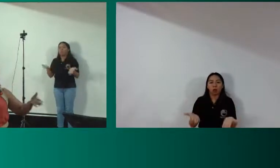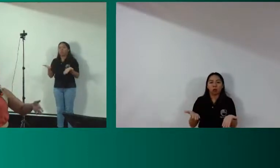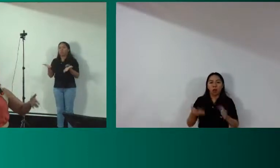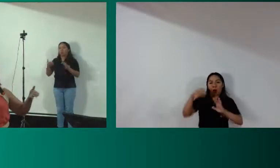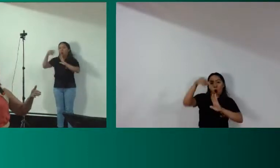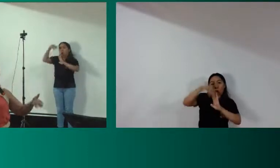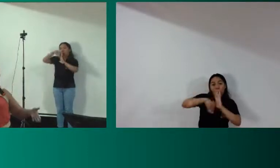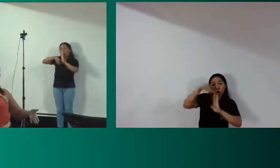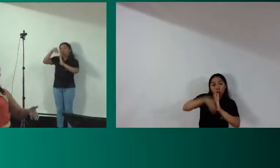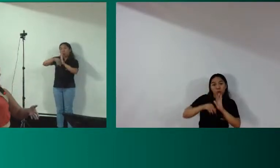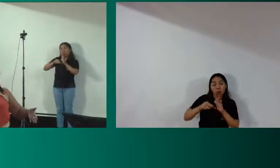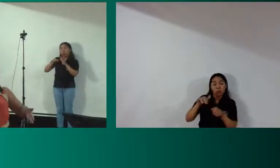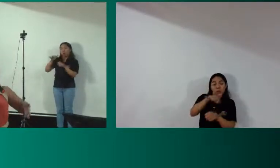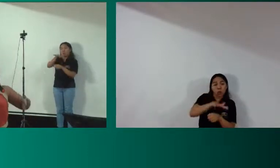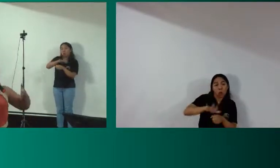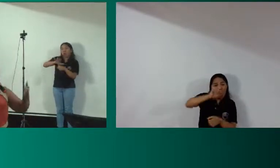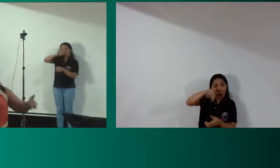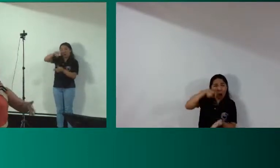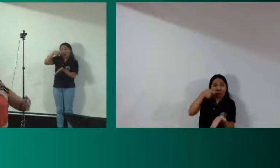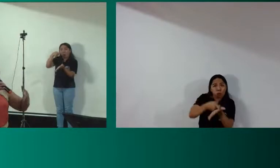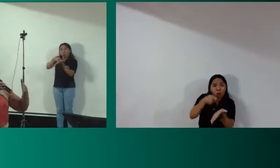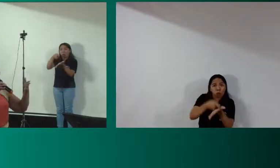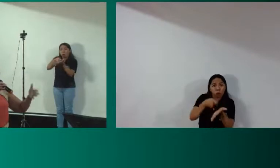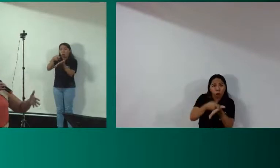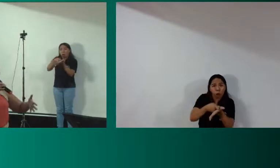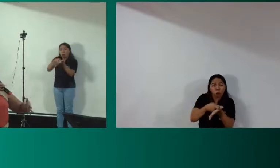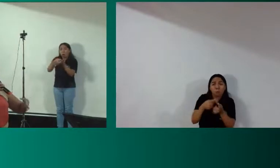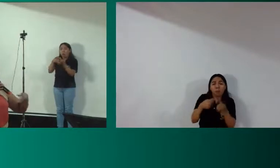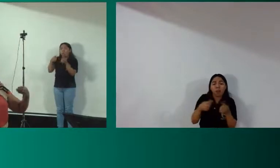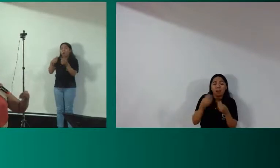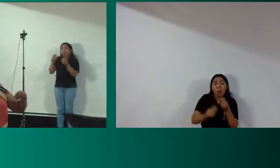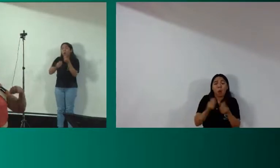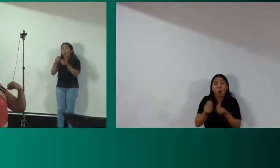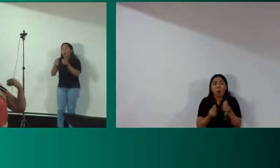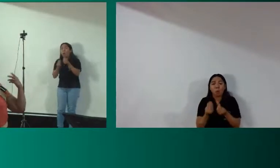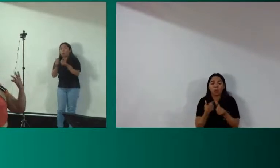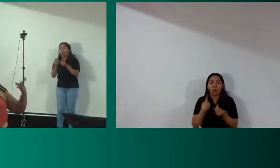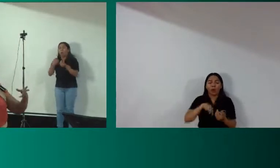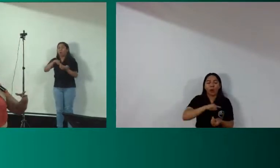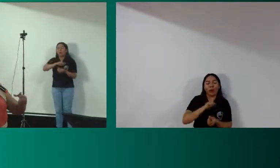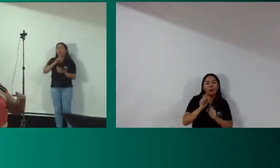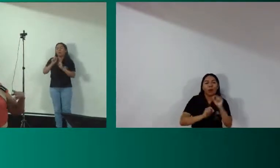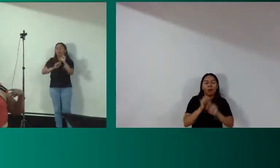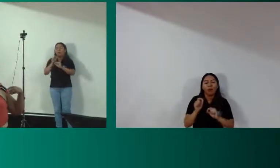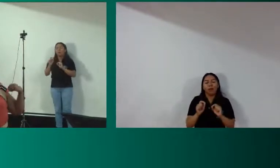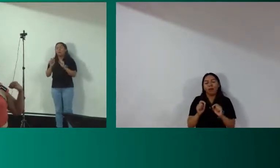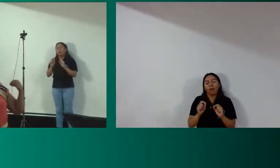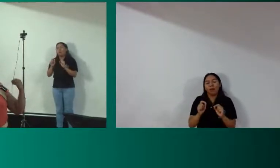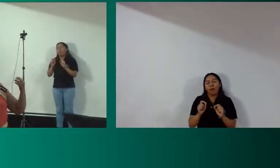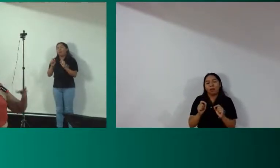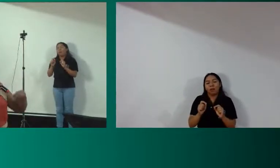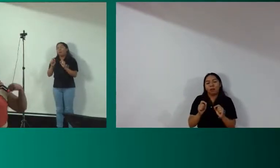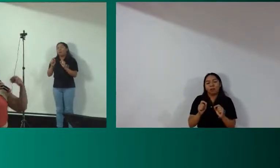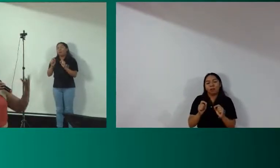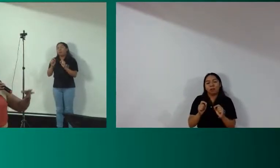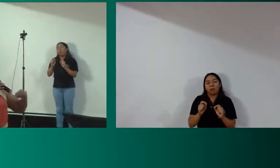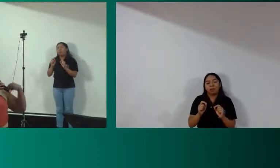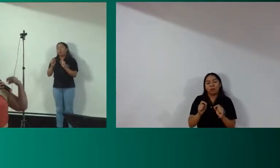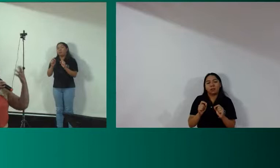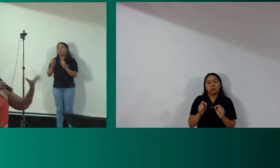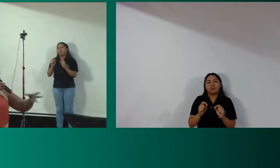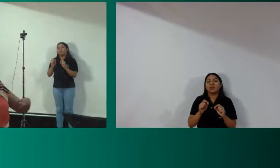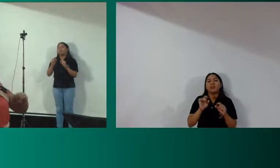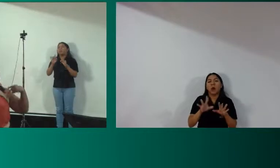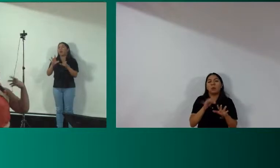extensão torna-se obrigatória não dá para gente ficar montando É isso aí